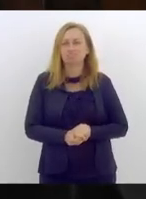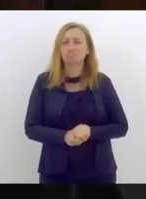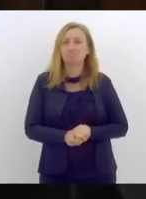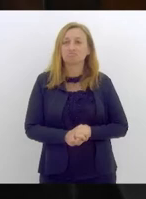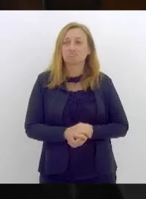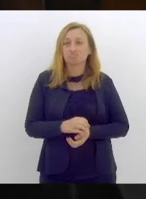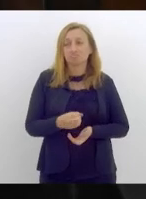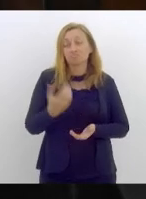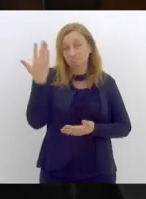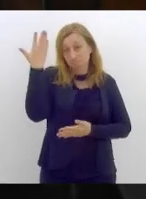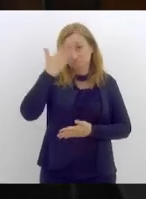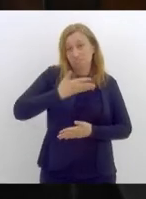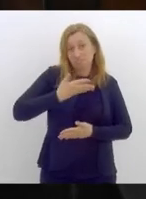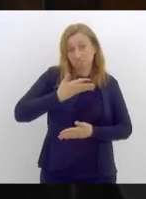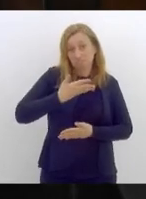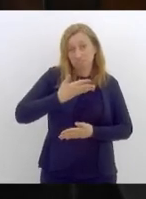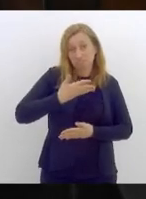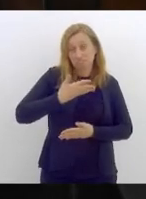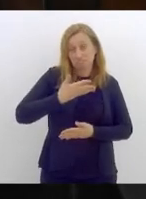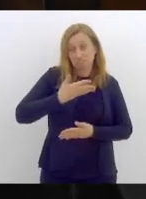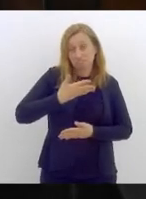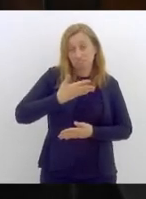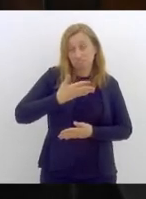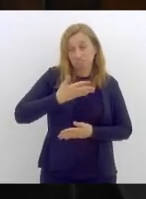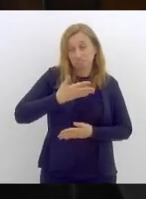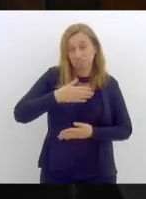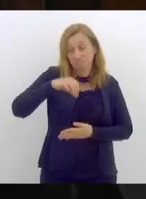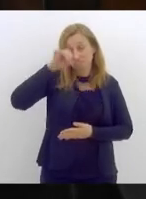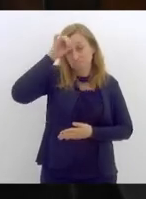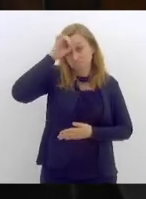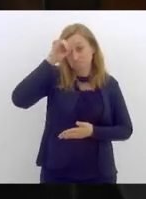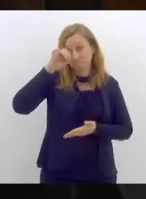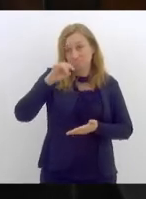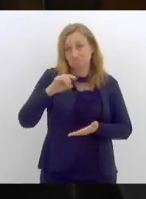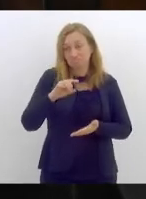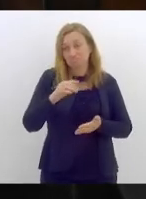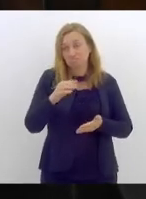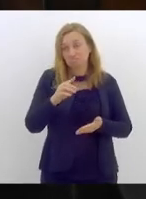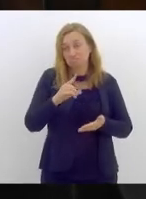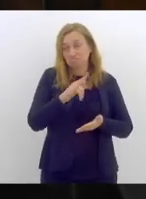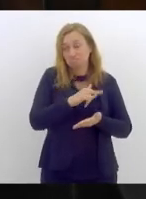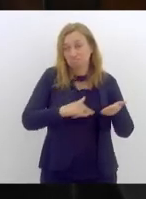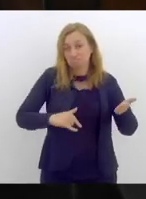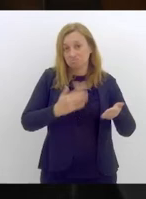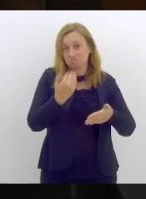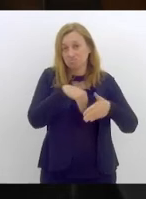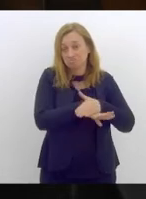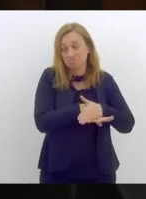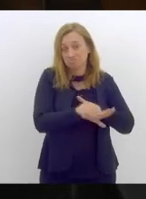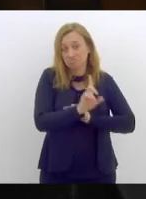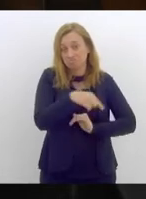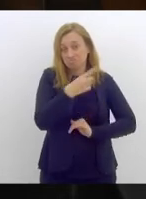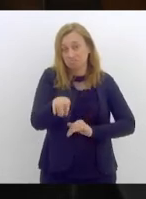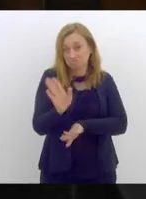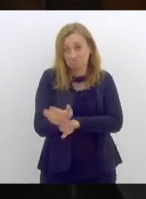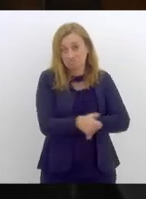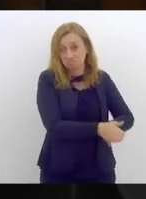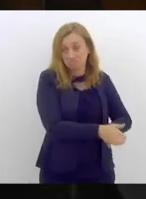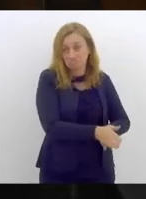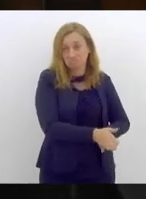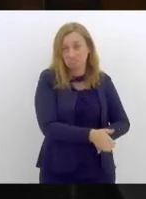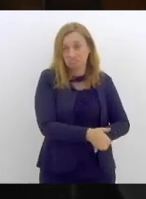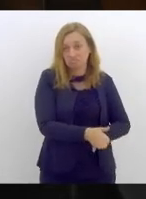inocente que os seus processos todos foram eh tornados sem efeito arquivados enfim cancelados anulados e Lula